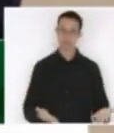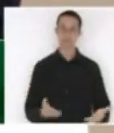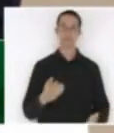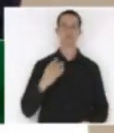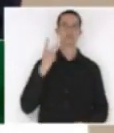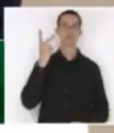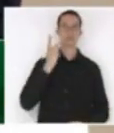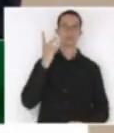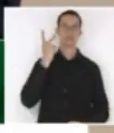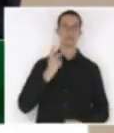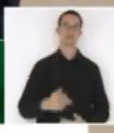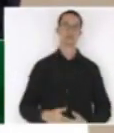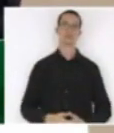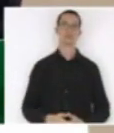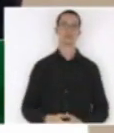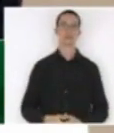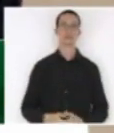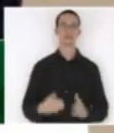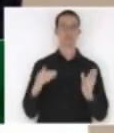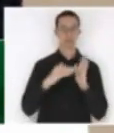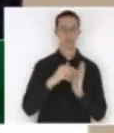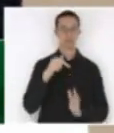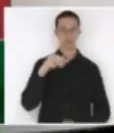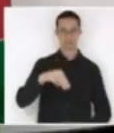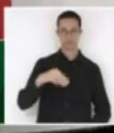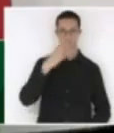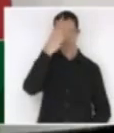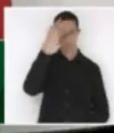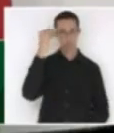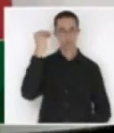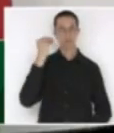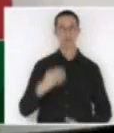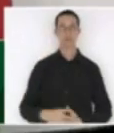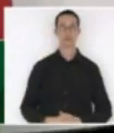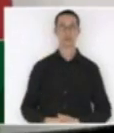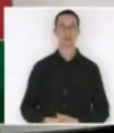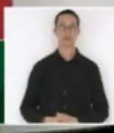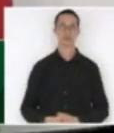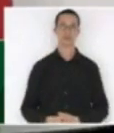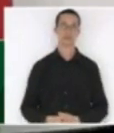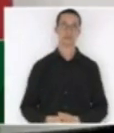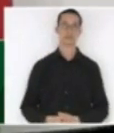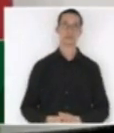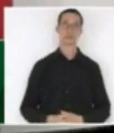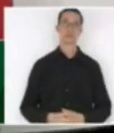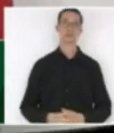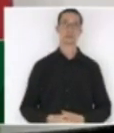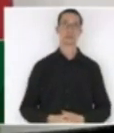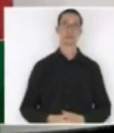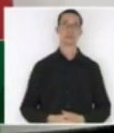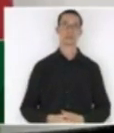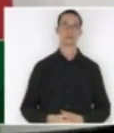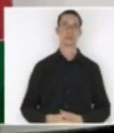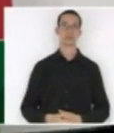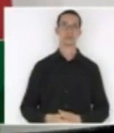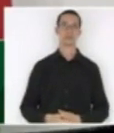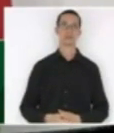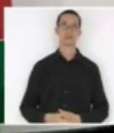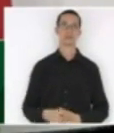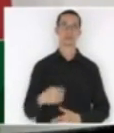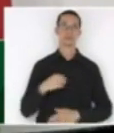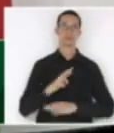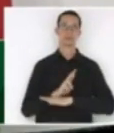Deputada Luciane, com tempo de até 7 minutos. Obrigada, deputada Ana. Fala em nome do nosso partido